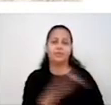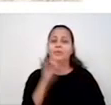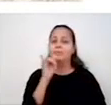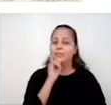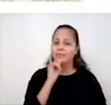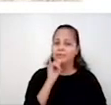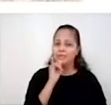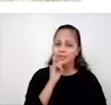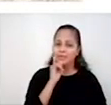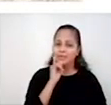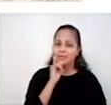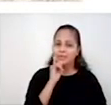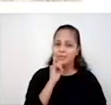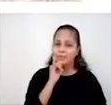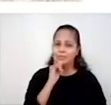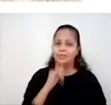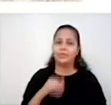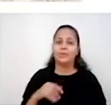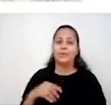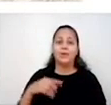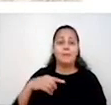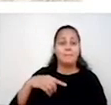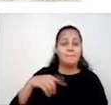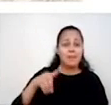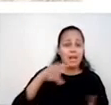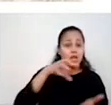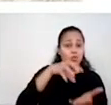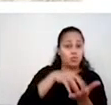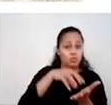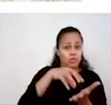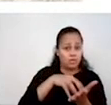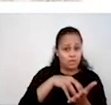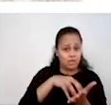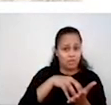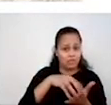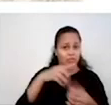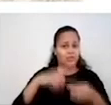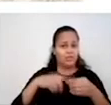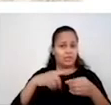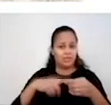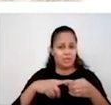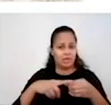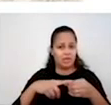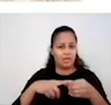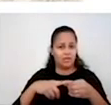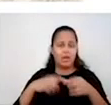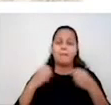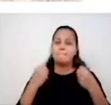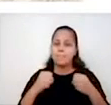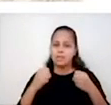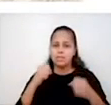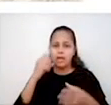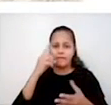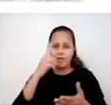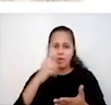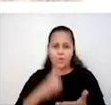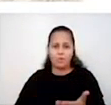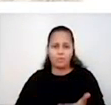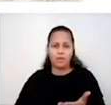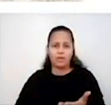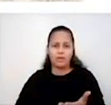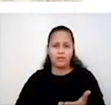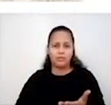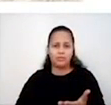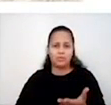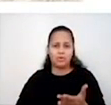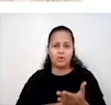Por exemplo, para frequentar o elegante centro da cidade, todo revitalizado, reformado, era obrigatório